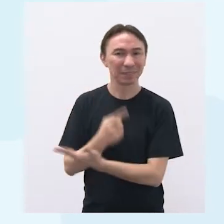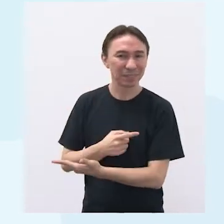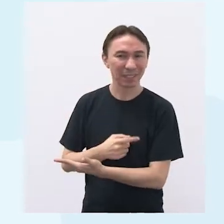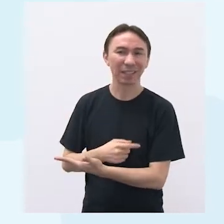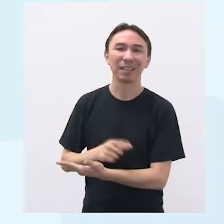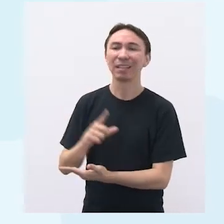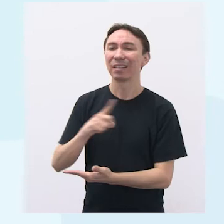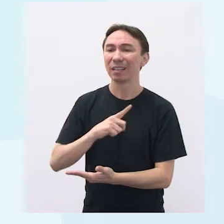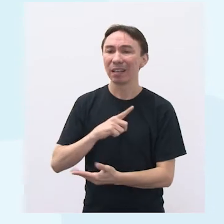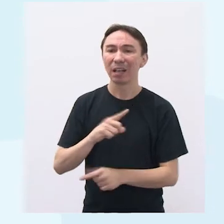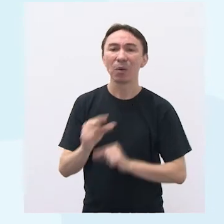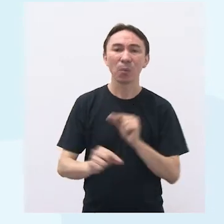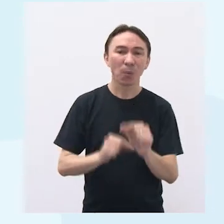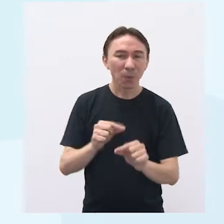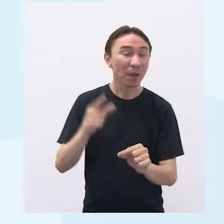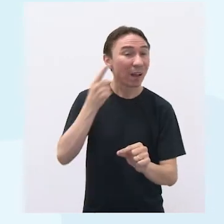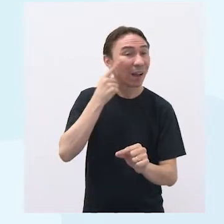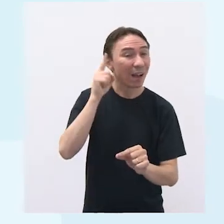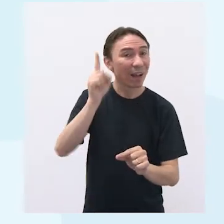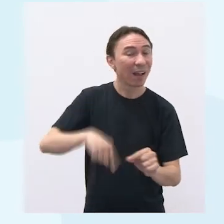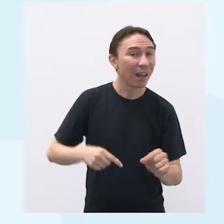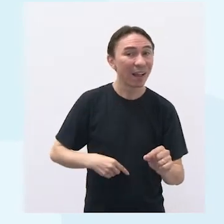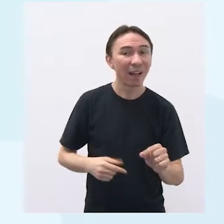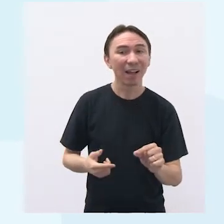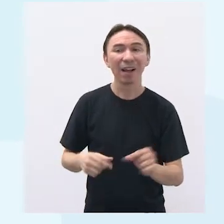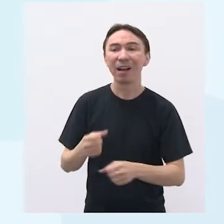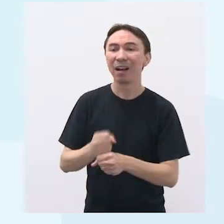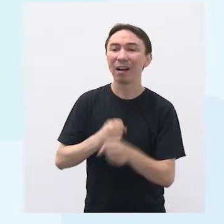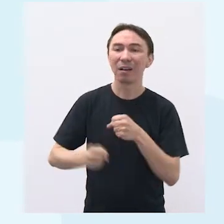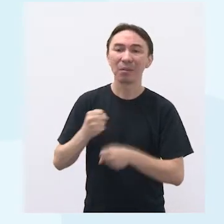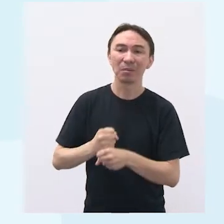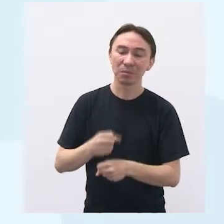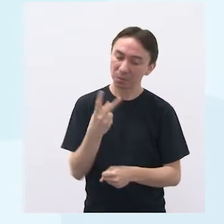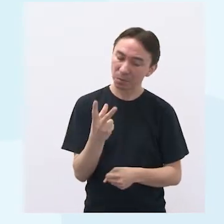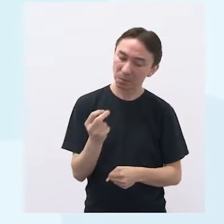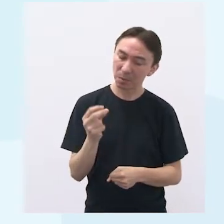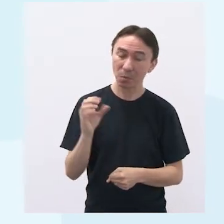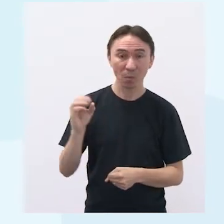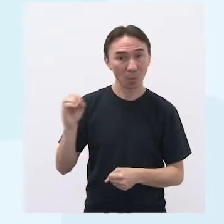as intencionalidades para a resolução 1 de 2004, que é aquela que